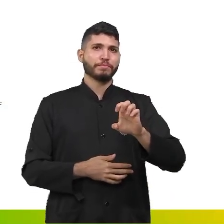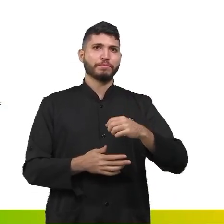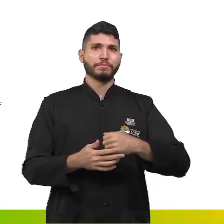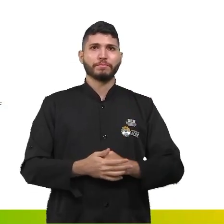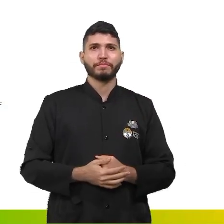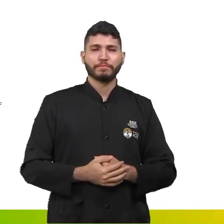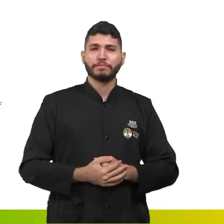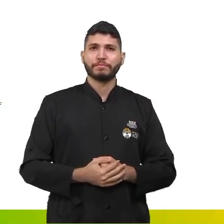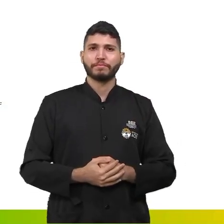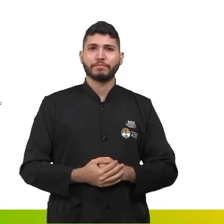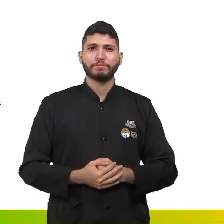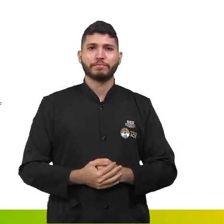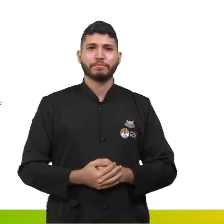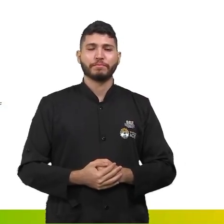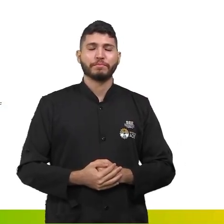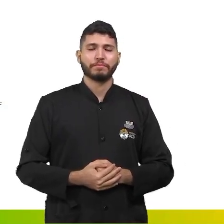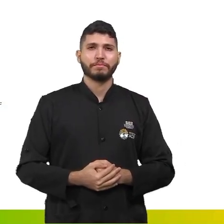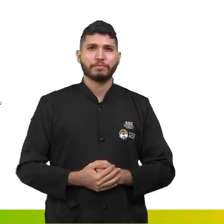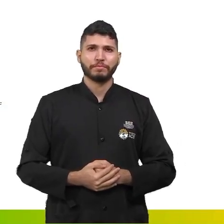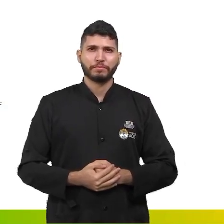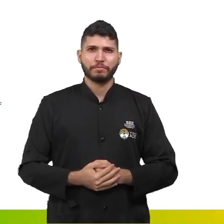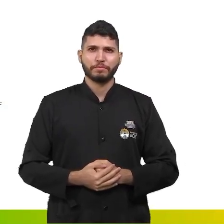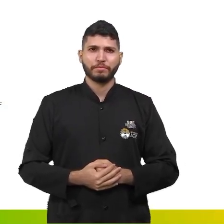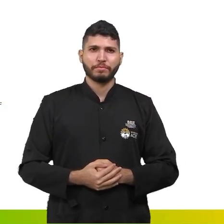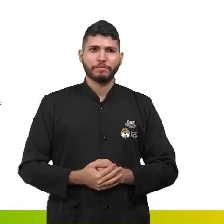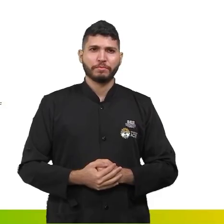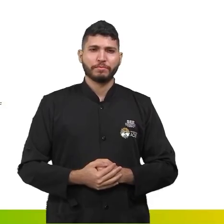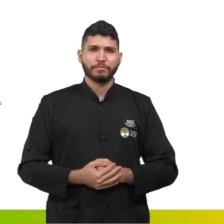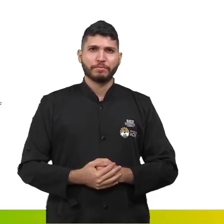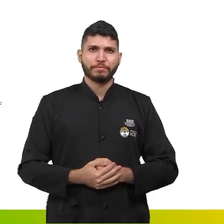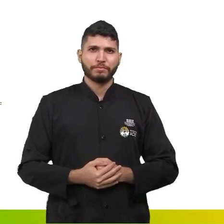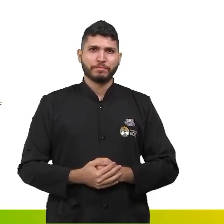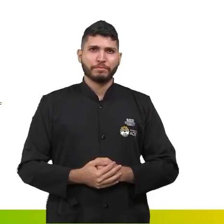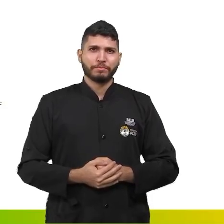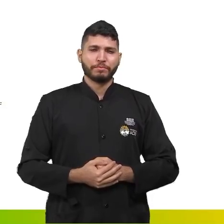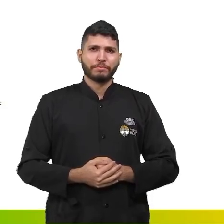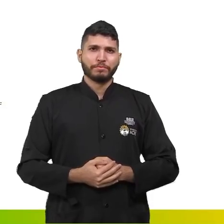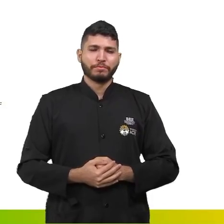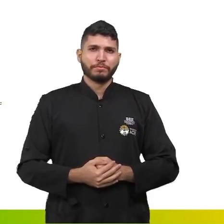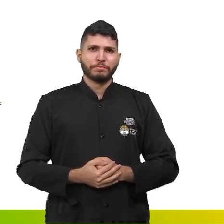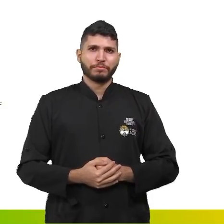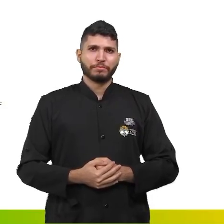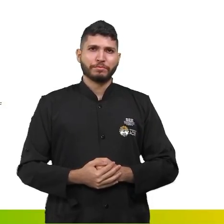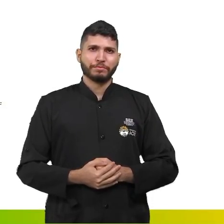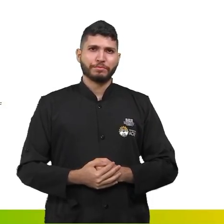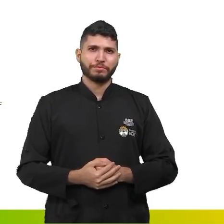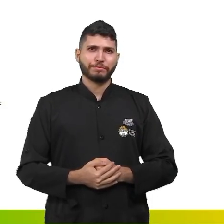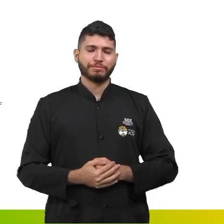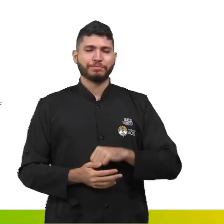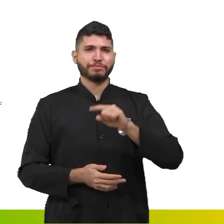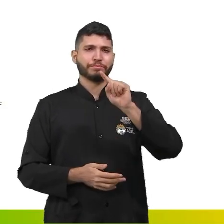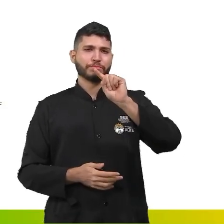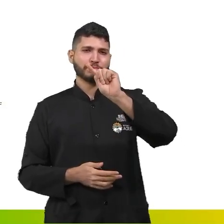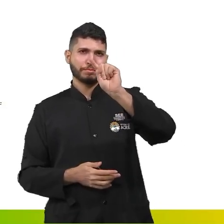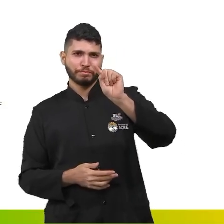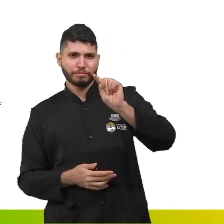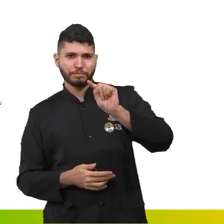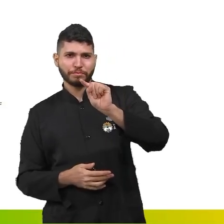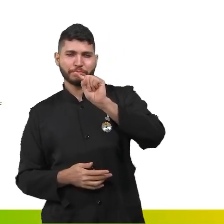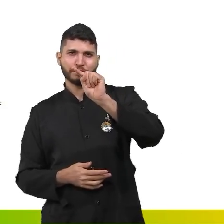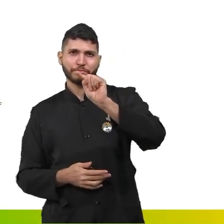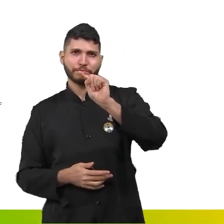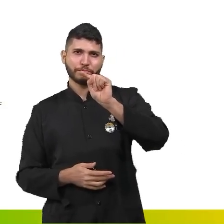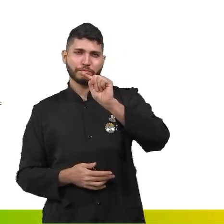E o diferencial desse caso de congruência é que o ângulo